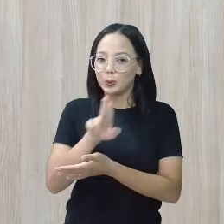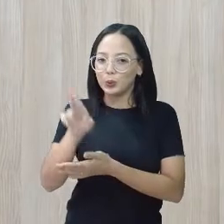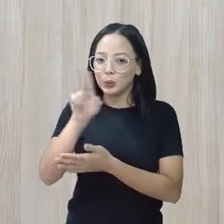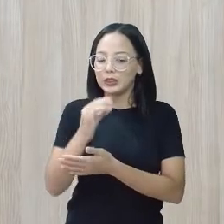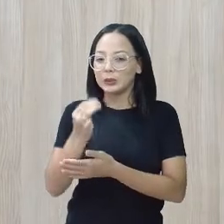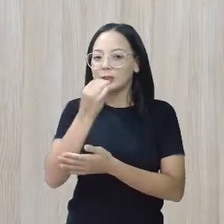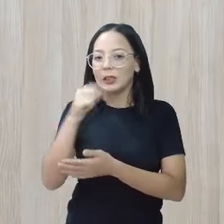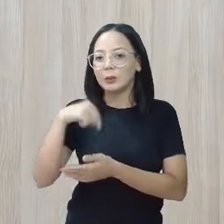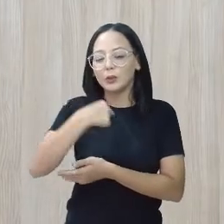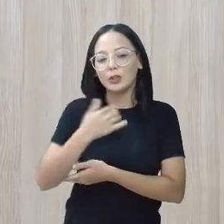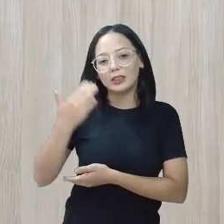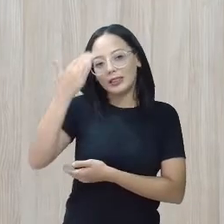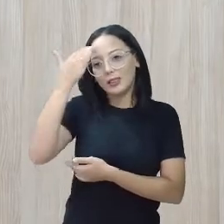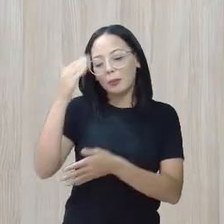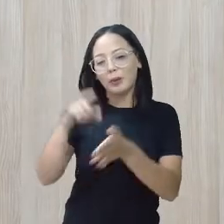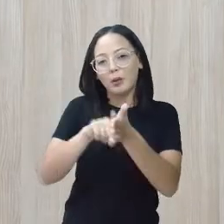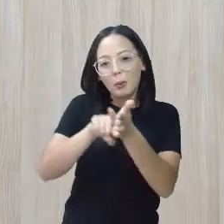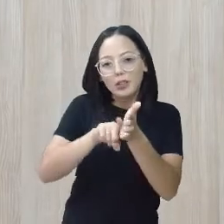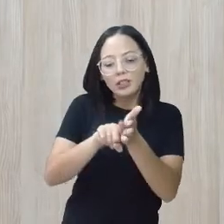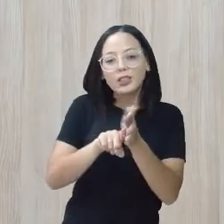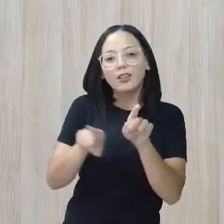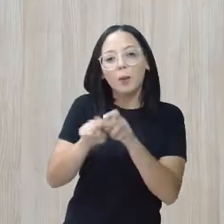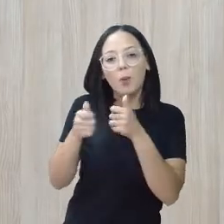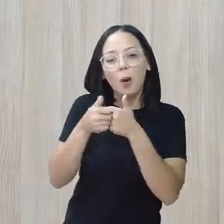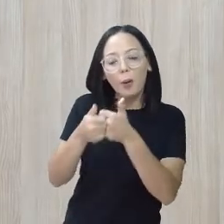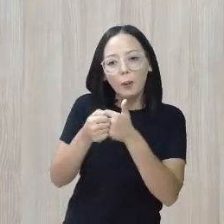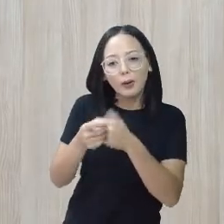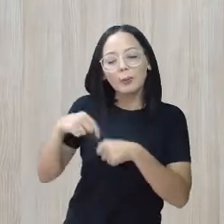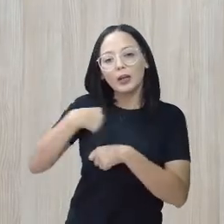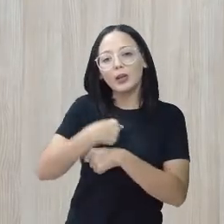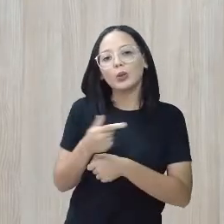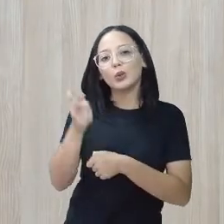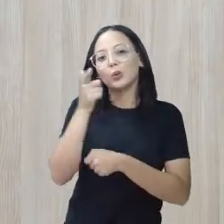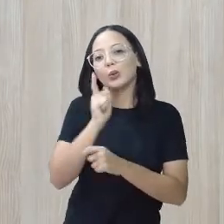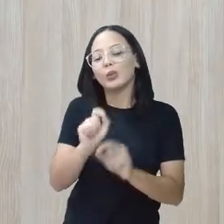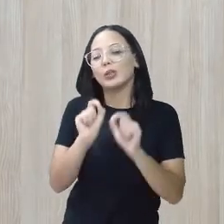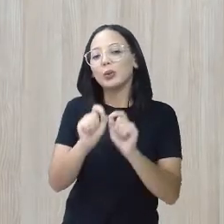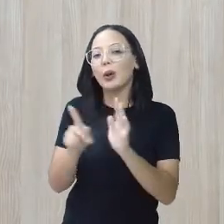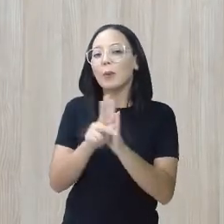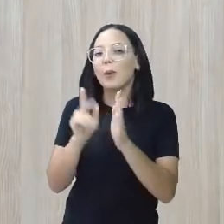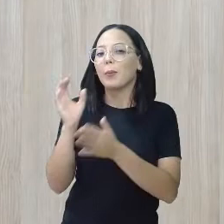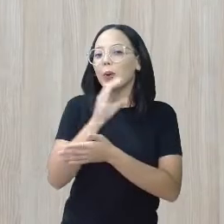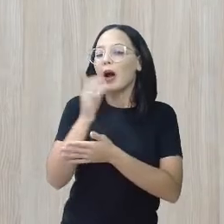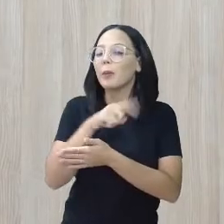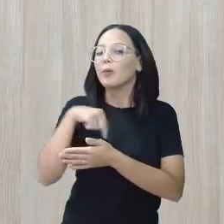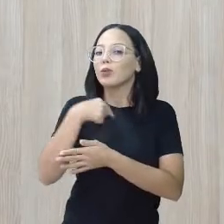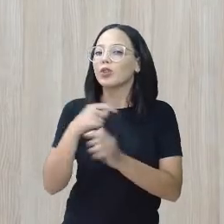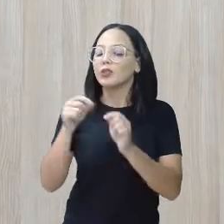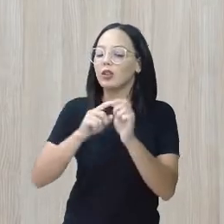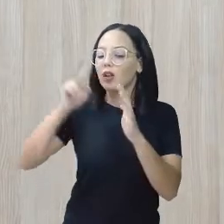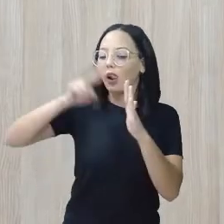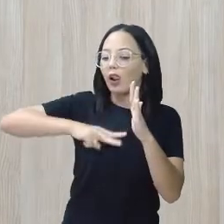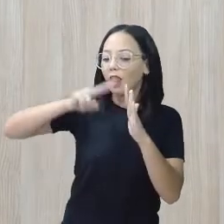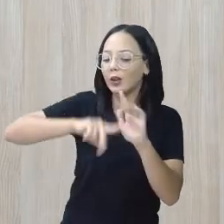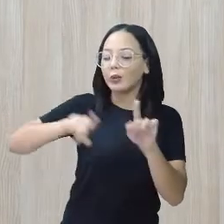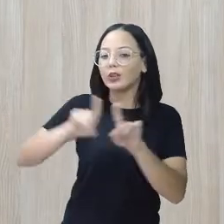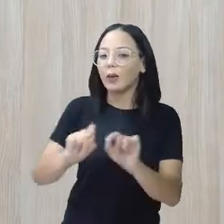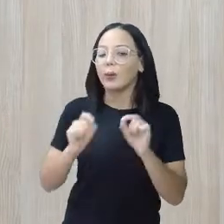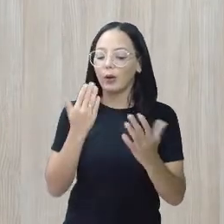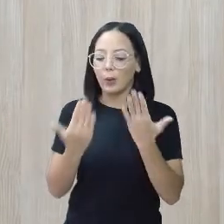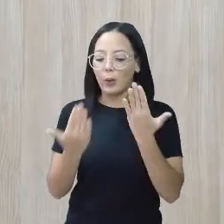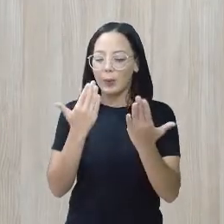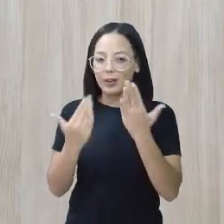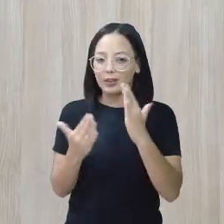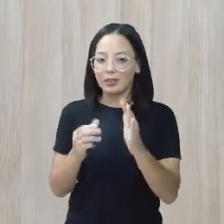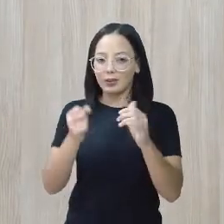essa noção da pesquisa, do acompanhamento, para que a gente consiga, de maneira um pouco mais rápida, fazer a leitura e até mesmo a comparação